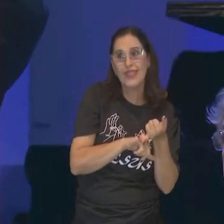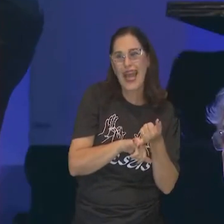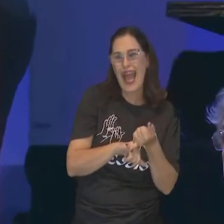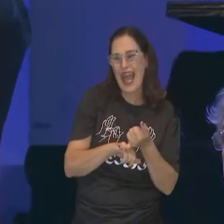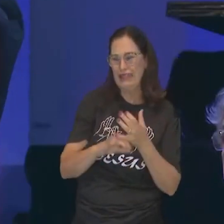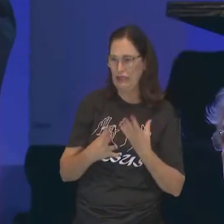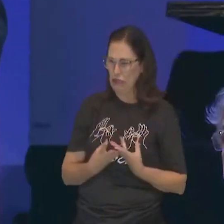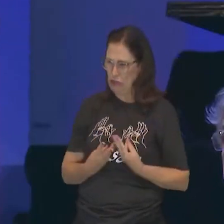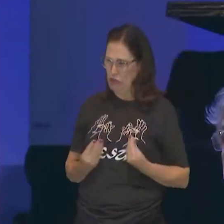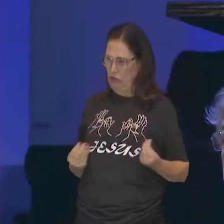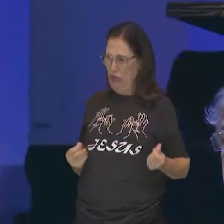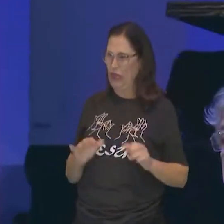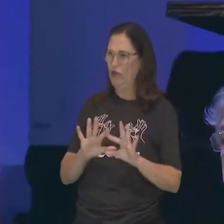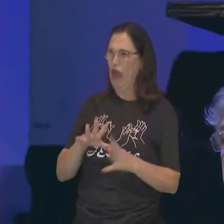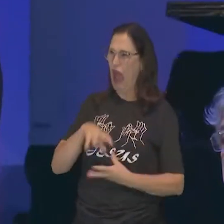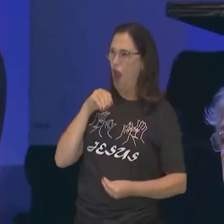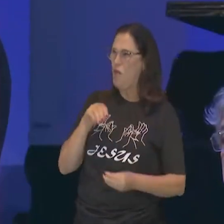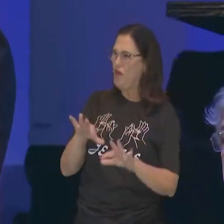e com a sua família?